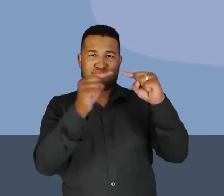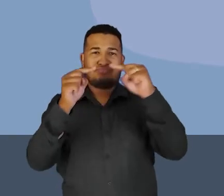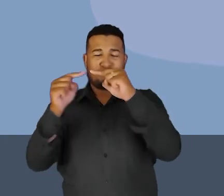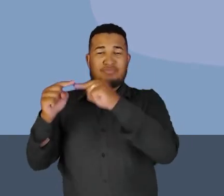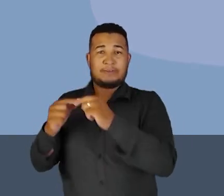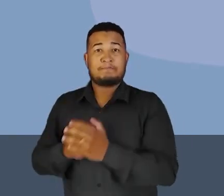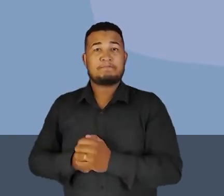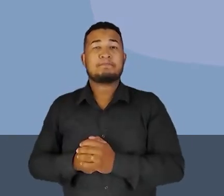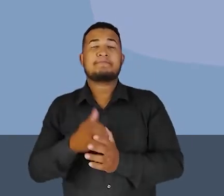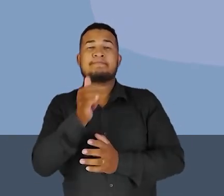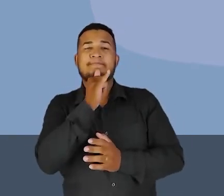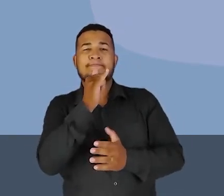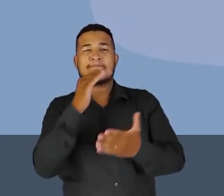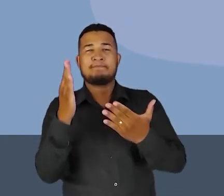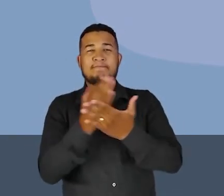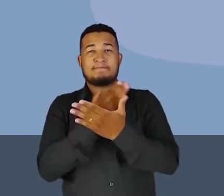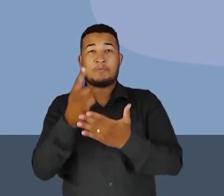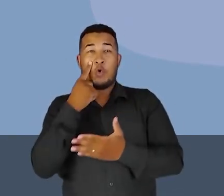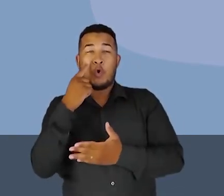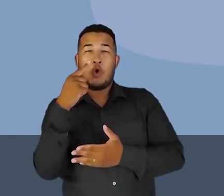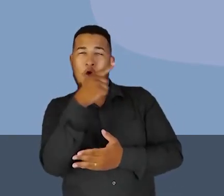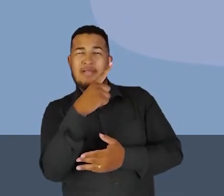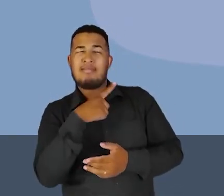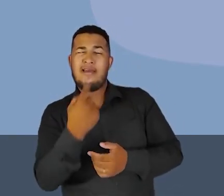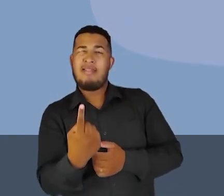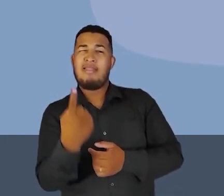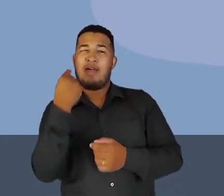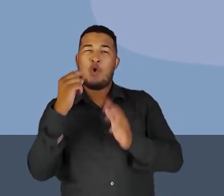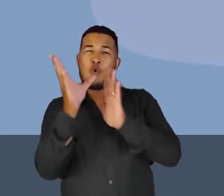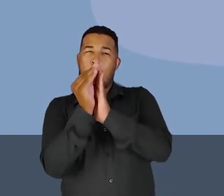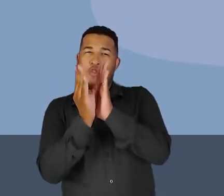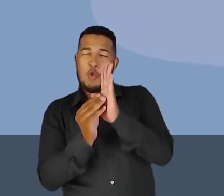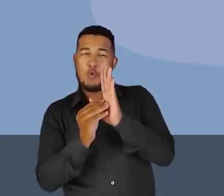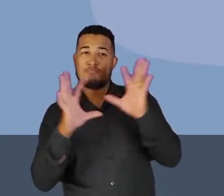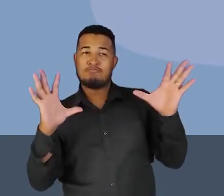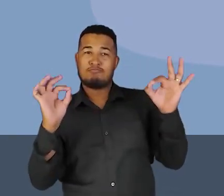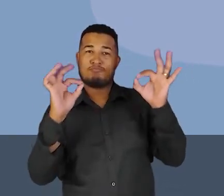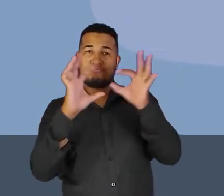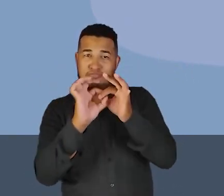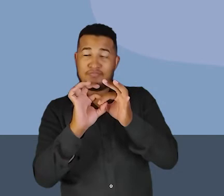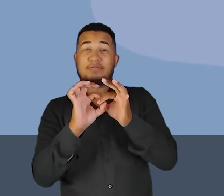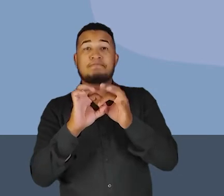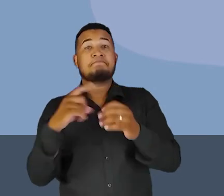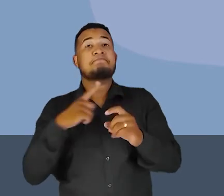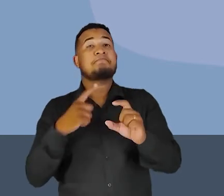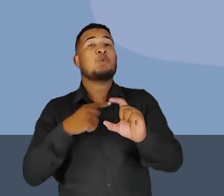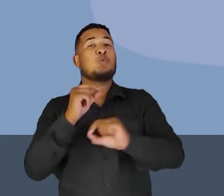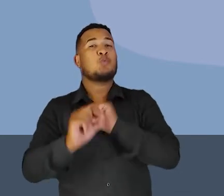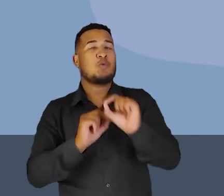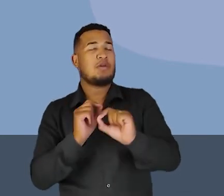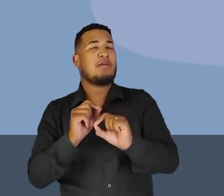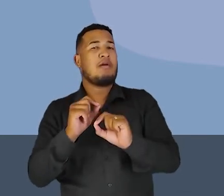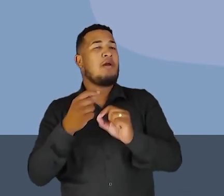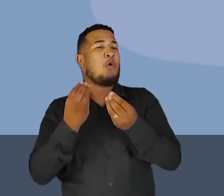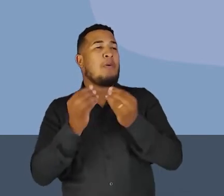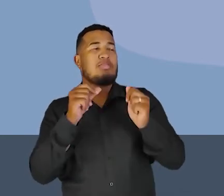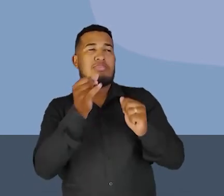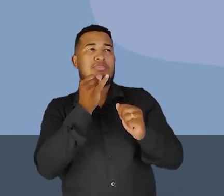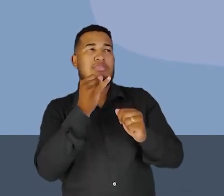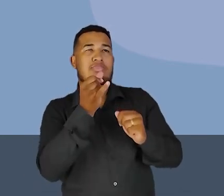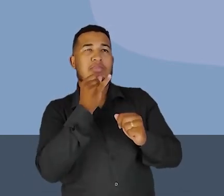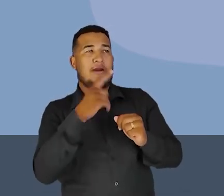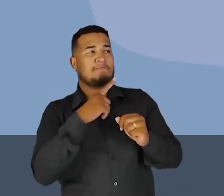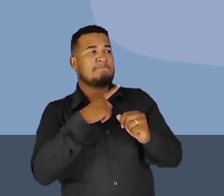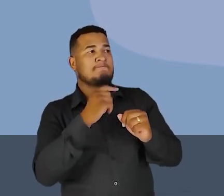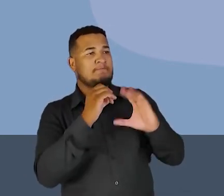Então, como a gente vê lá em ligações químicas, para formar o óxido, a gente vai ter, então, a interação entre as cargas. Então,